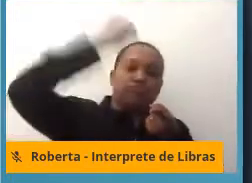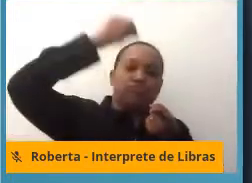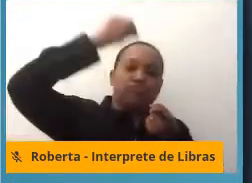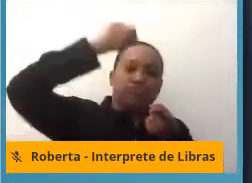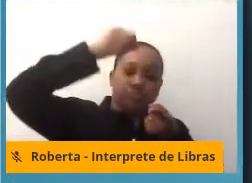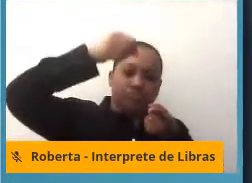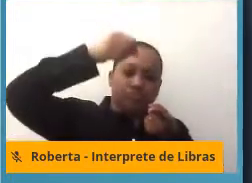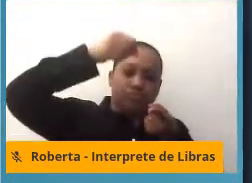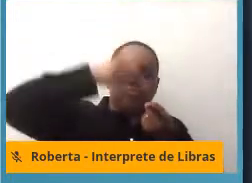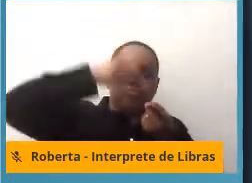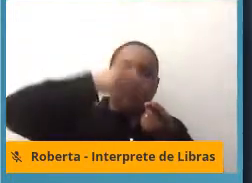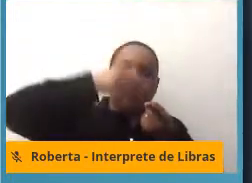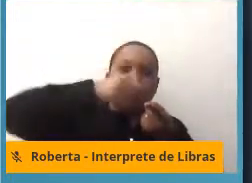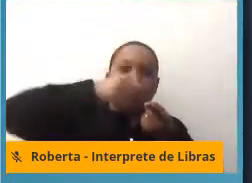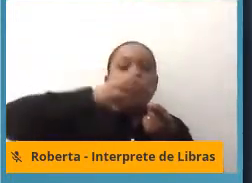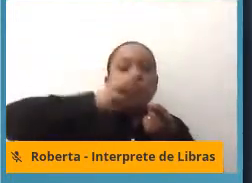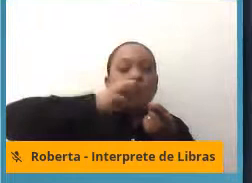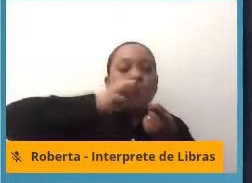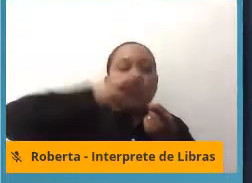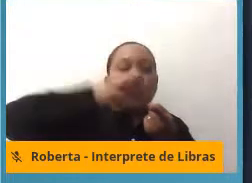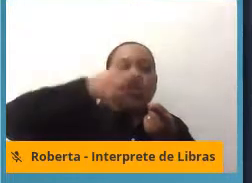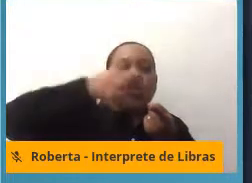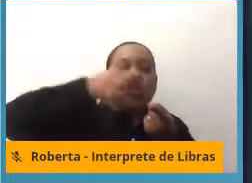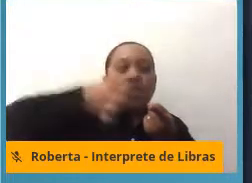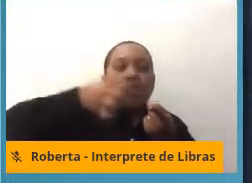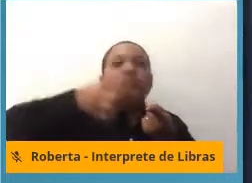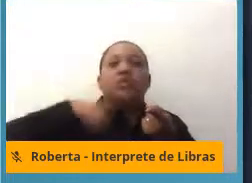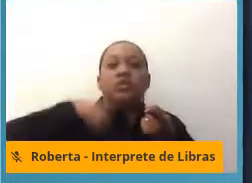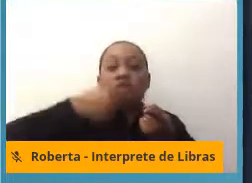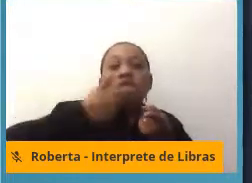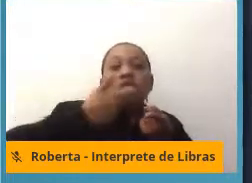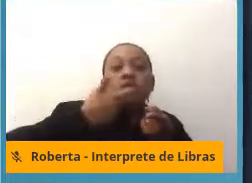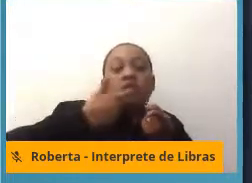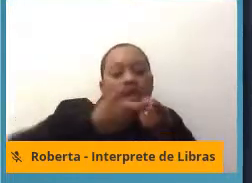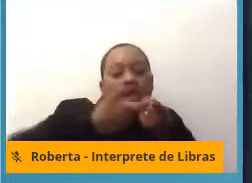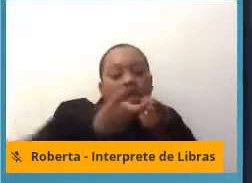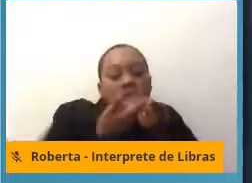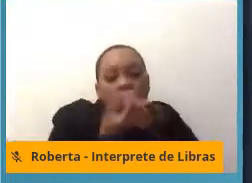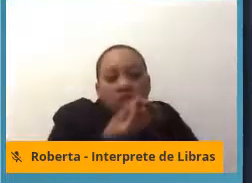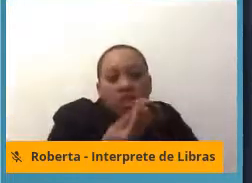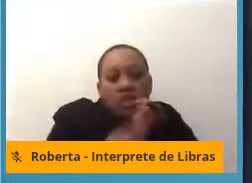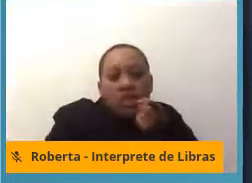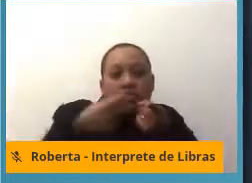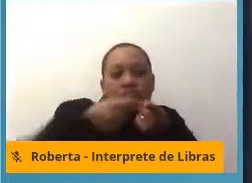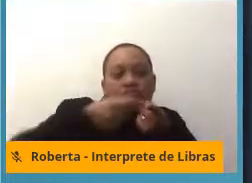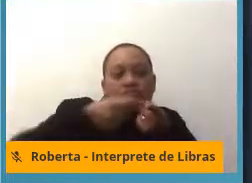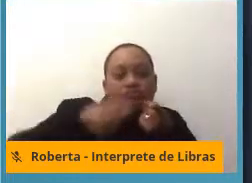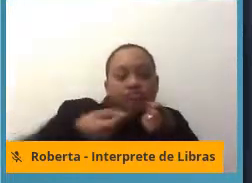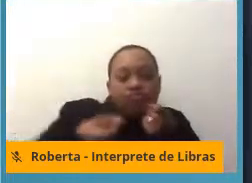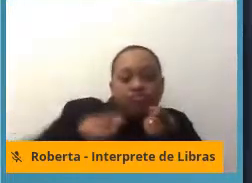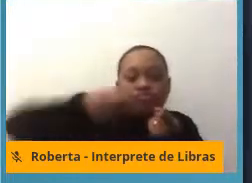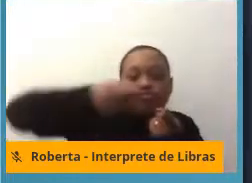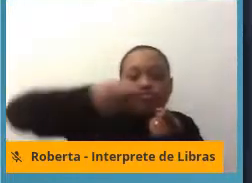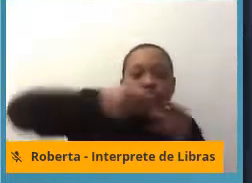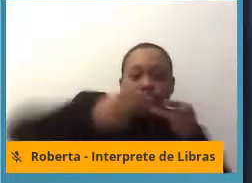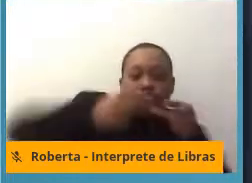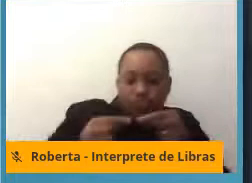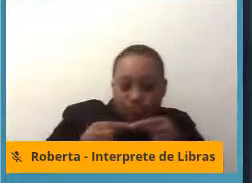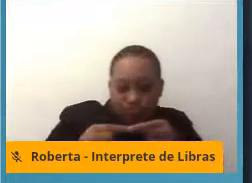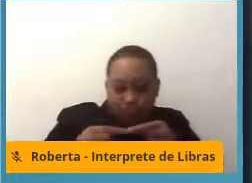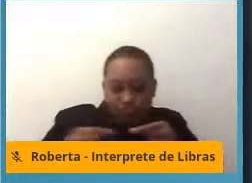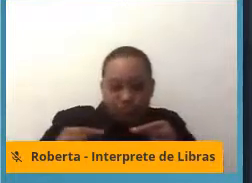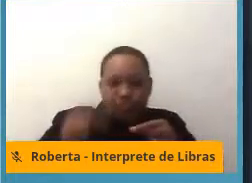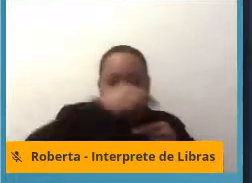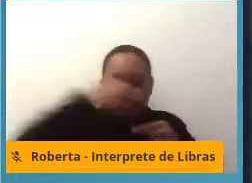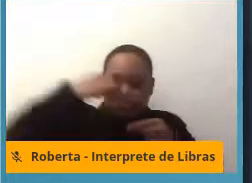é claro, coloca no espaço adequado, lembrando que cada kit tem sua metodologia, e depois